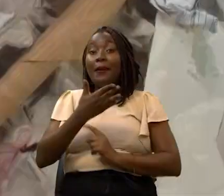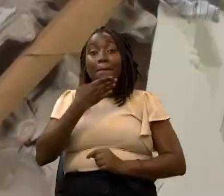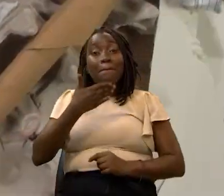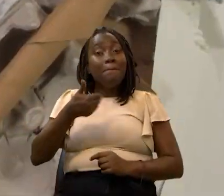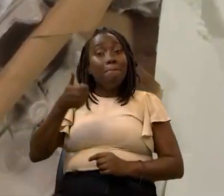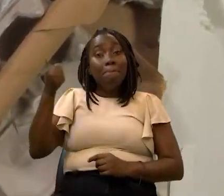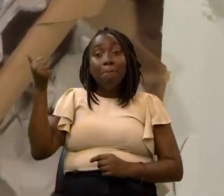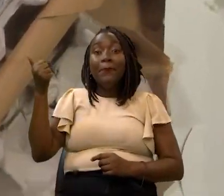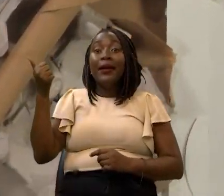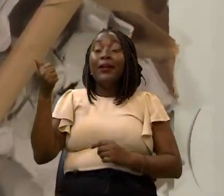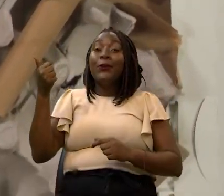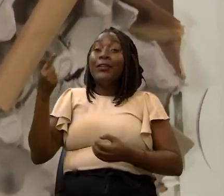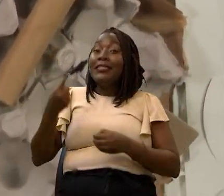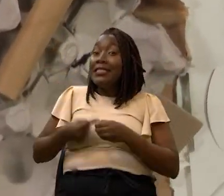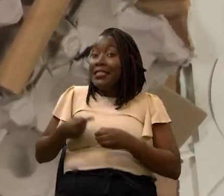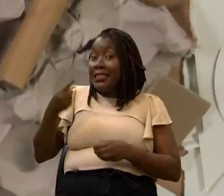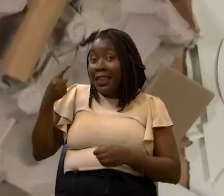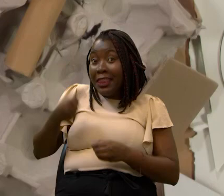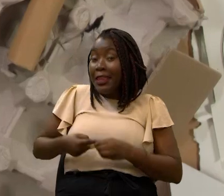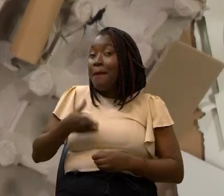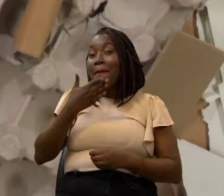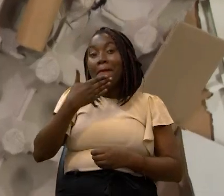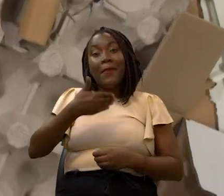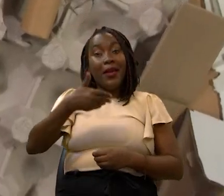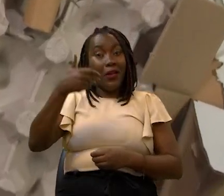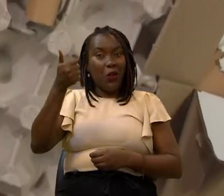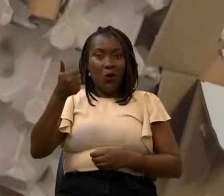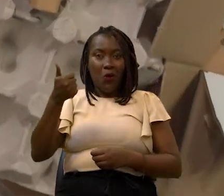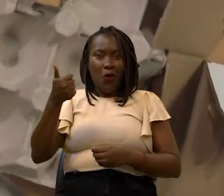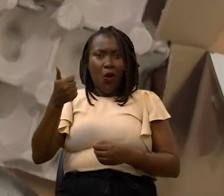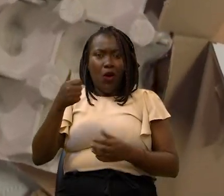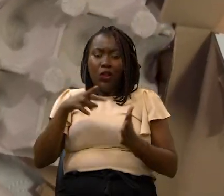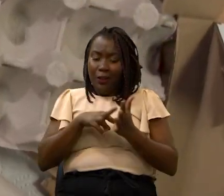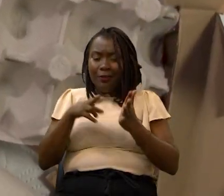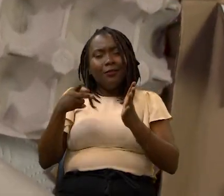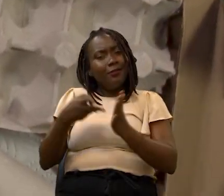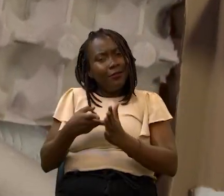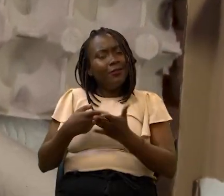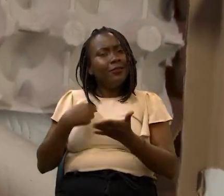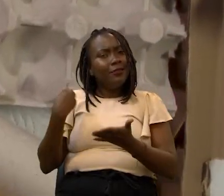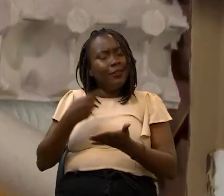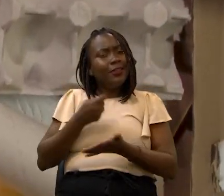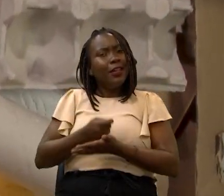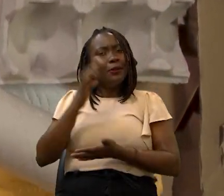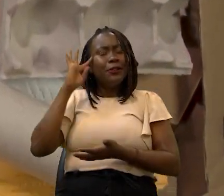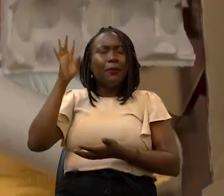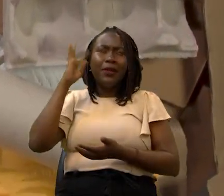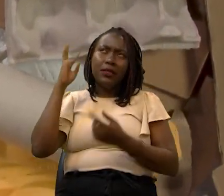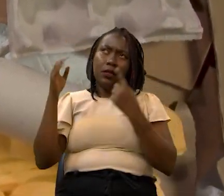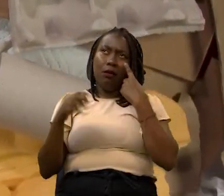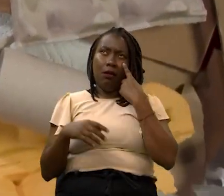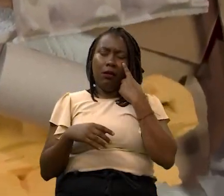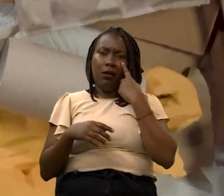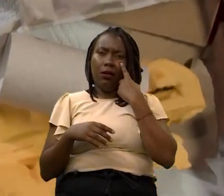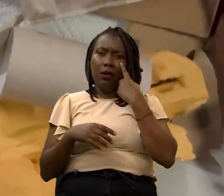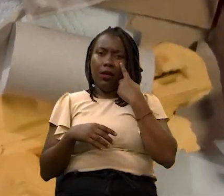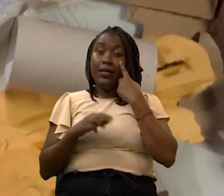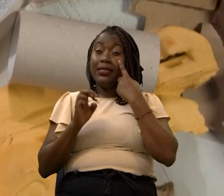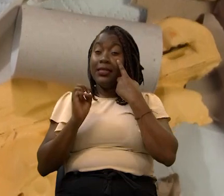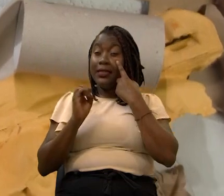uma sociedade melhor, para uma cidade melhor. Então, nesse sentido, nós temos que pensar, olha,